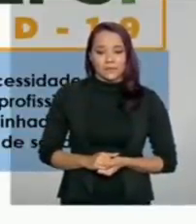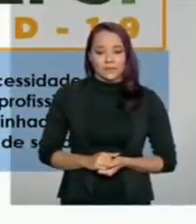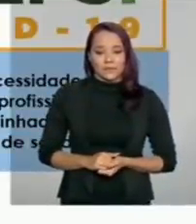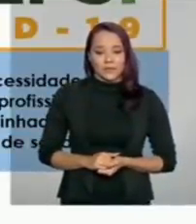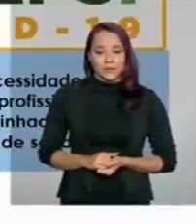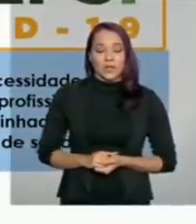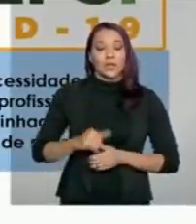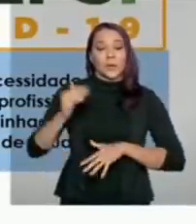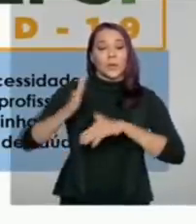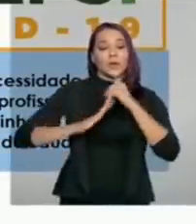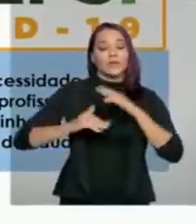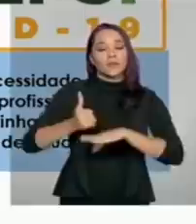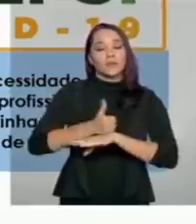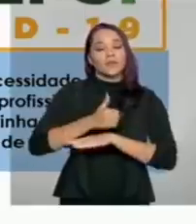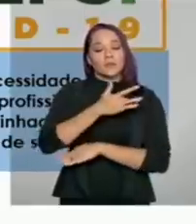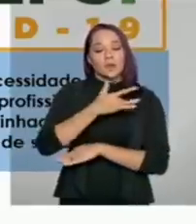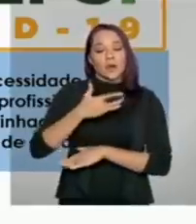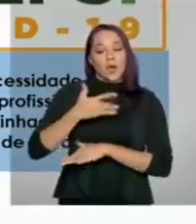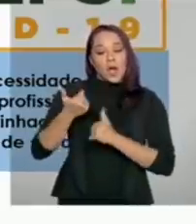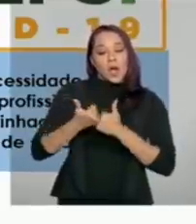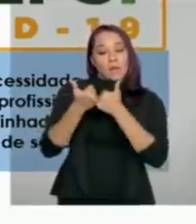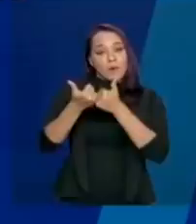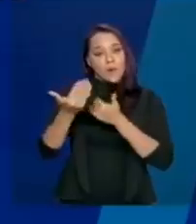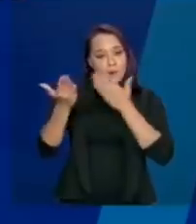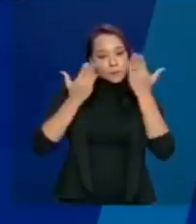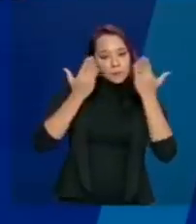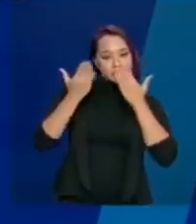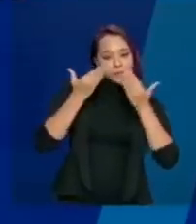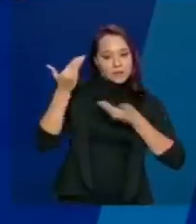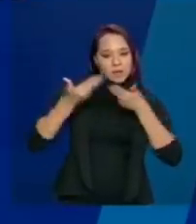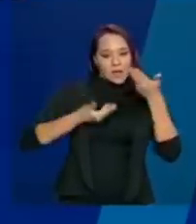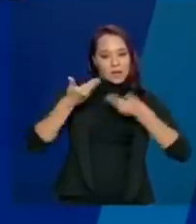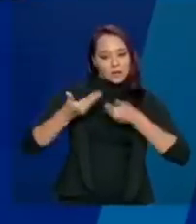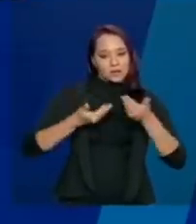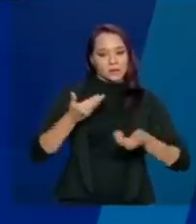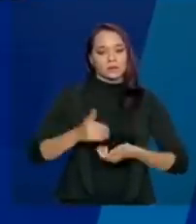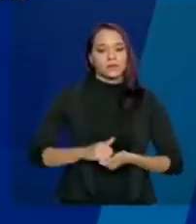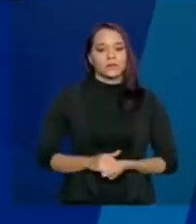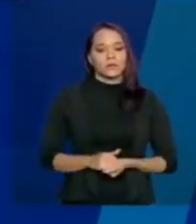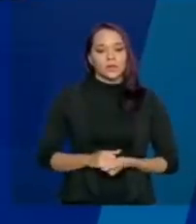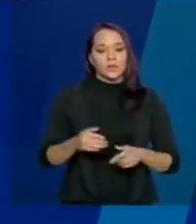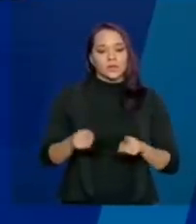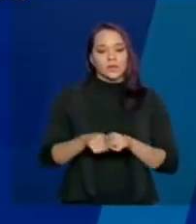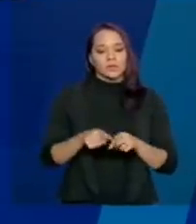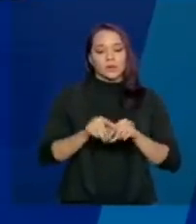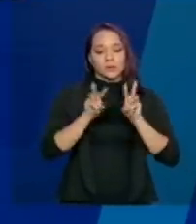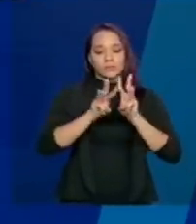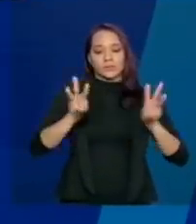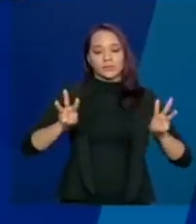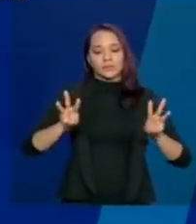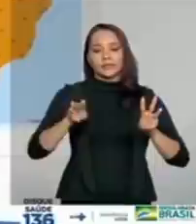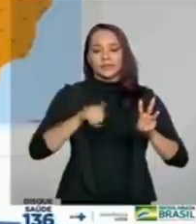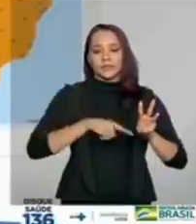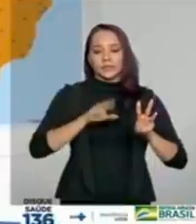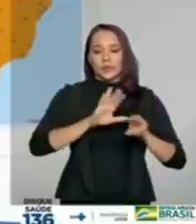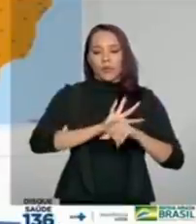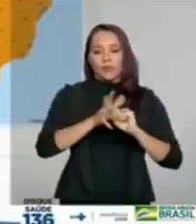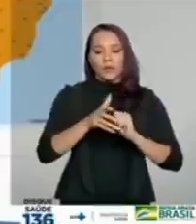Para profissionais de saúde, apoio psiquiátrico, pode ir. Portal interativo, Covid-19, pode